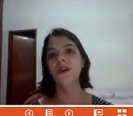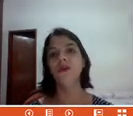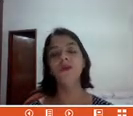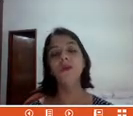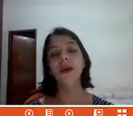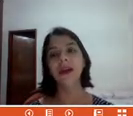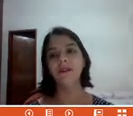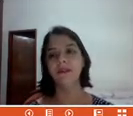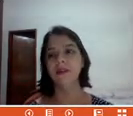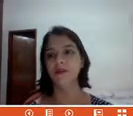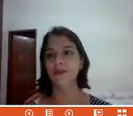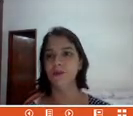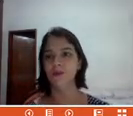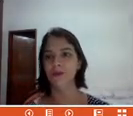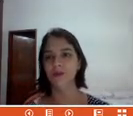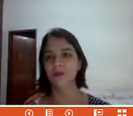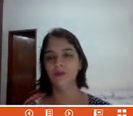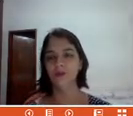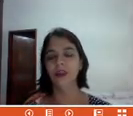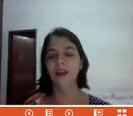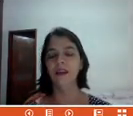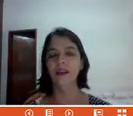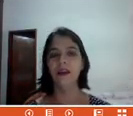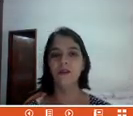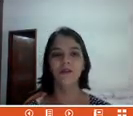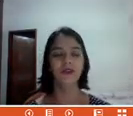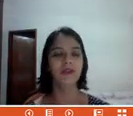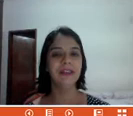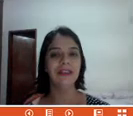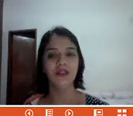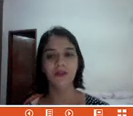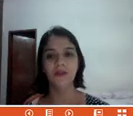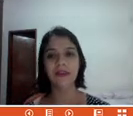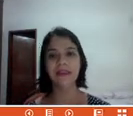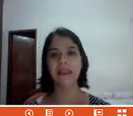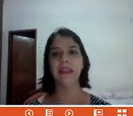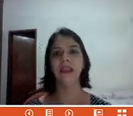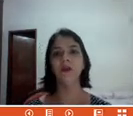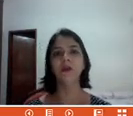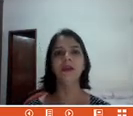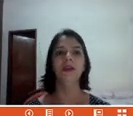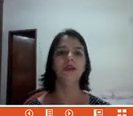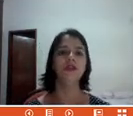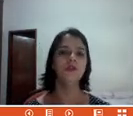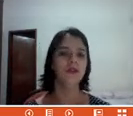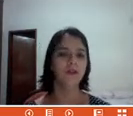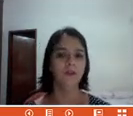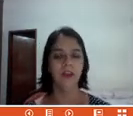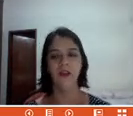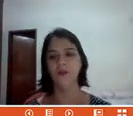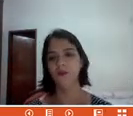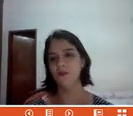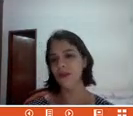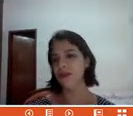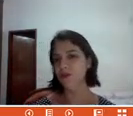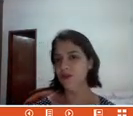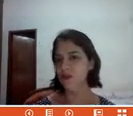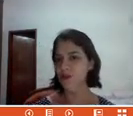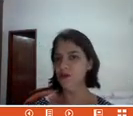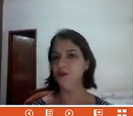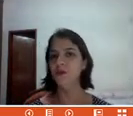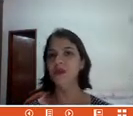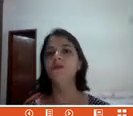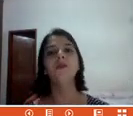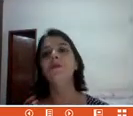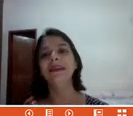surdos, como é a vida dos surdos, né? Como se originou essa língua, de onde veio, como que